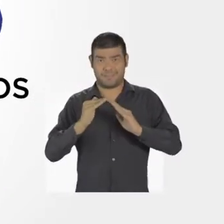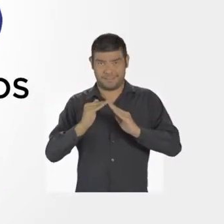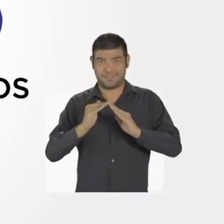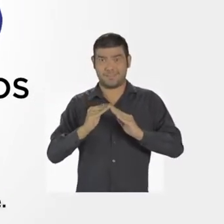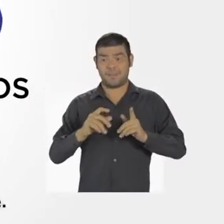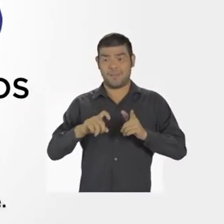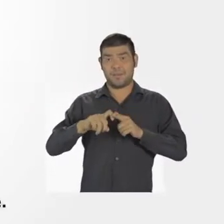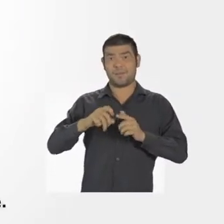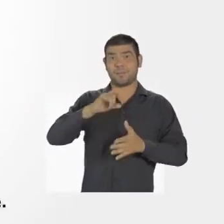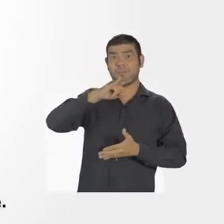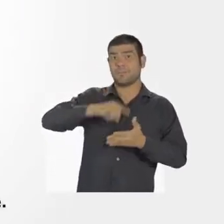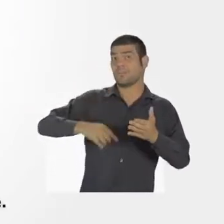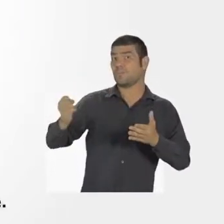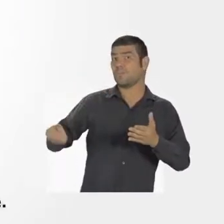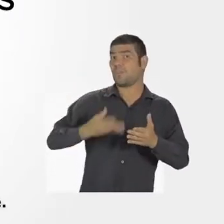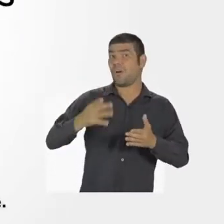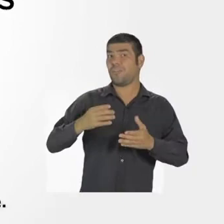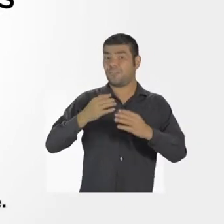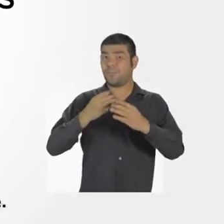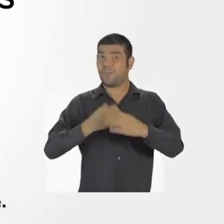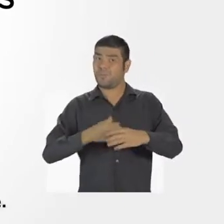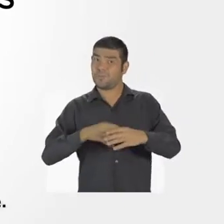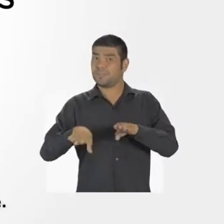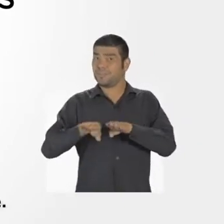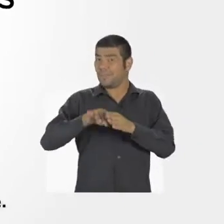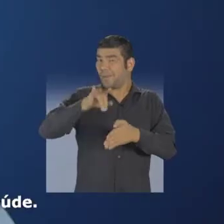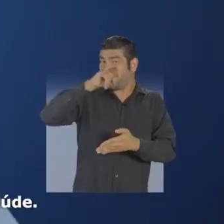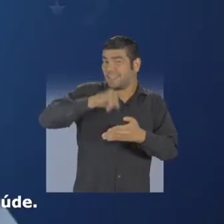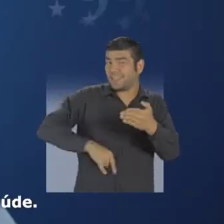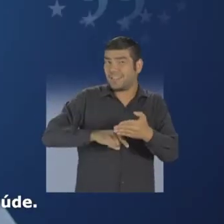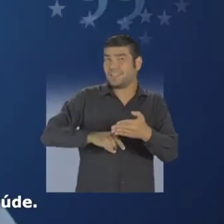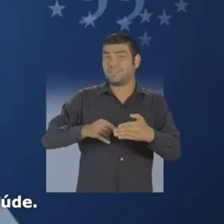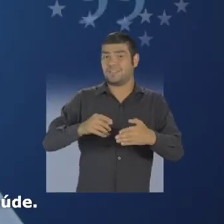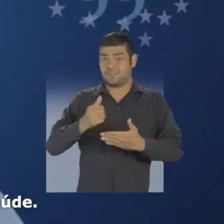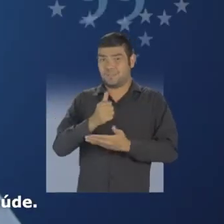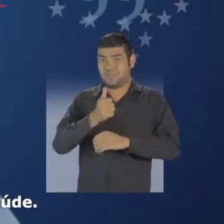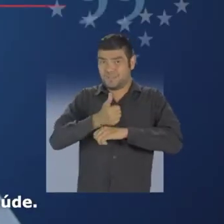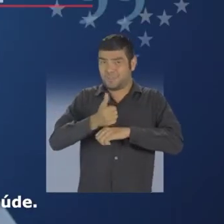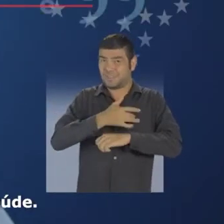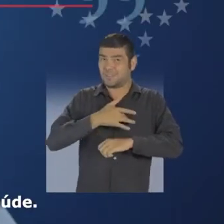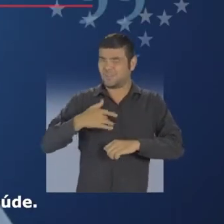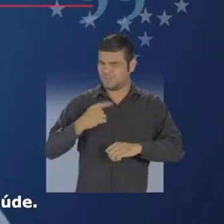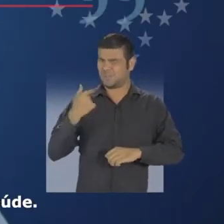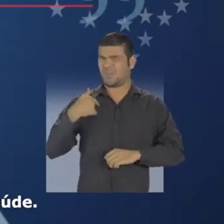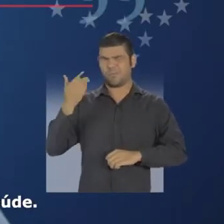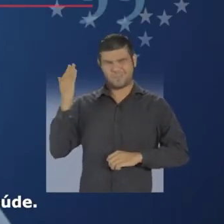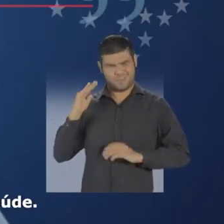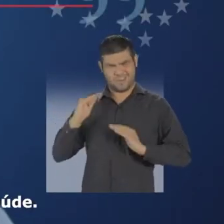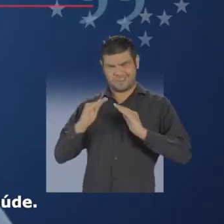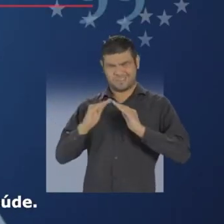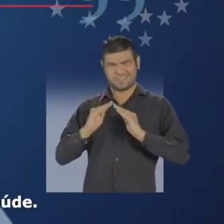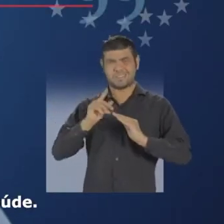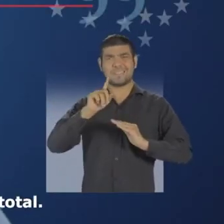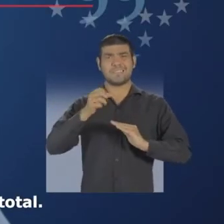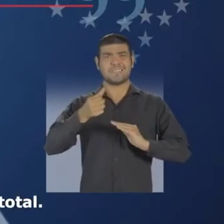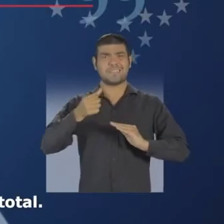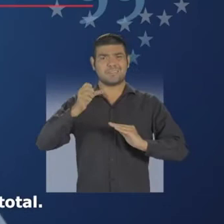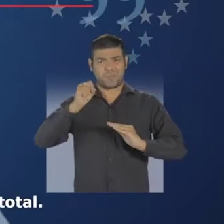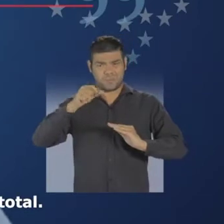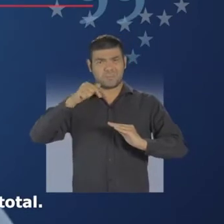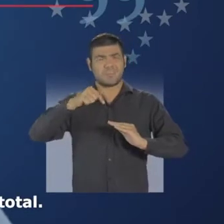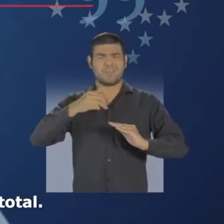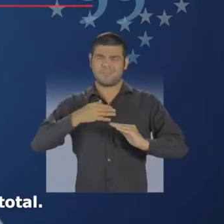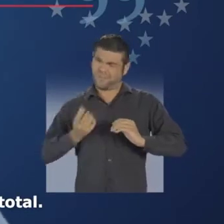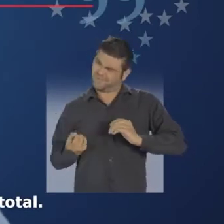novos médicos. Contratar mais equipes de agentes de saúde. Quando fui prefeito, eu criei 168 casinhas de saúde. E